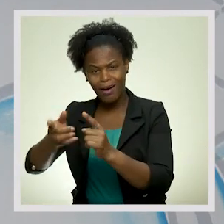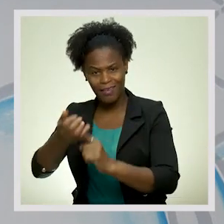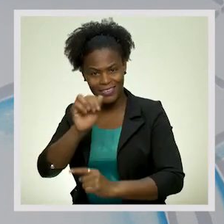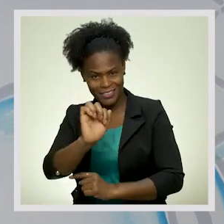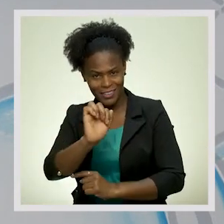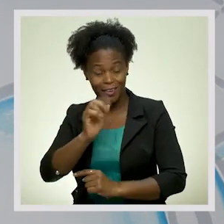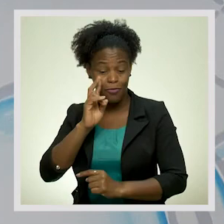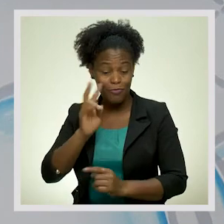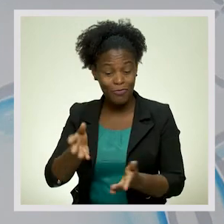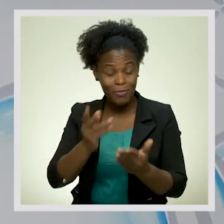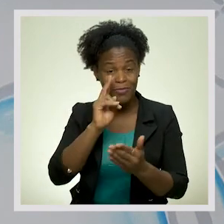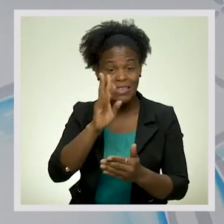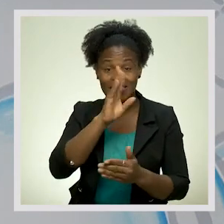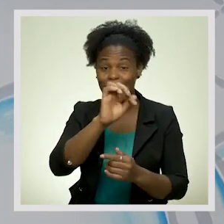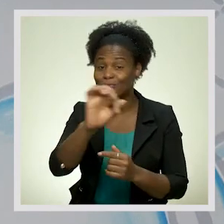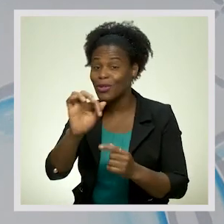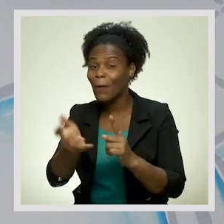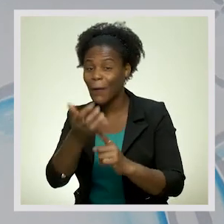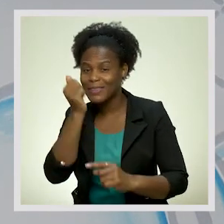Ah, vamos lá ver se de facto conseguiram.